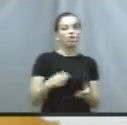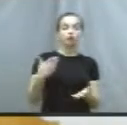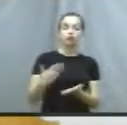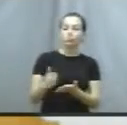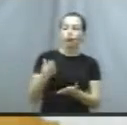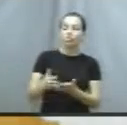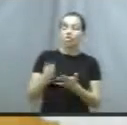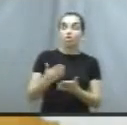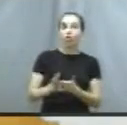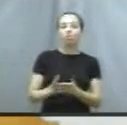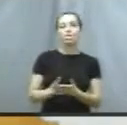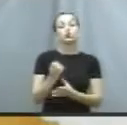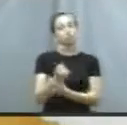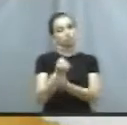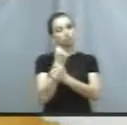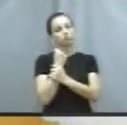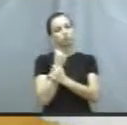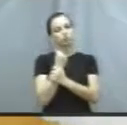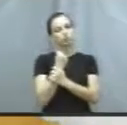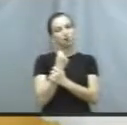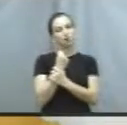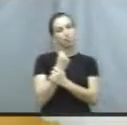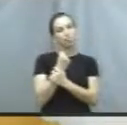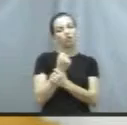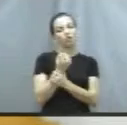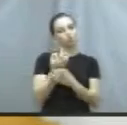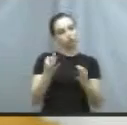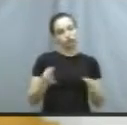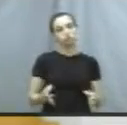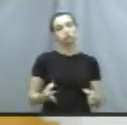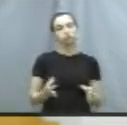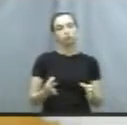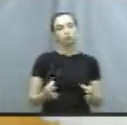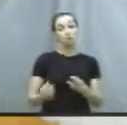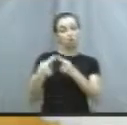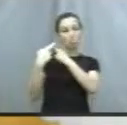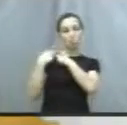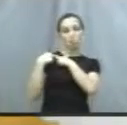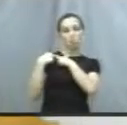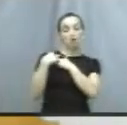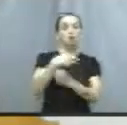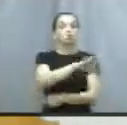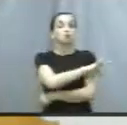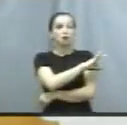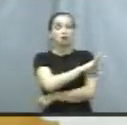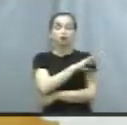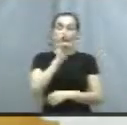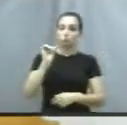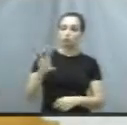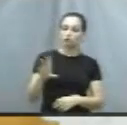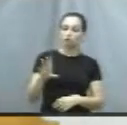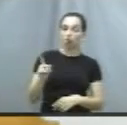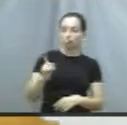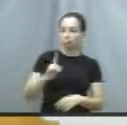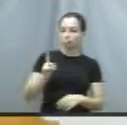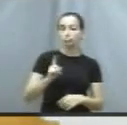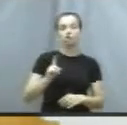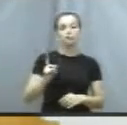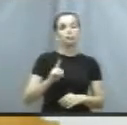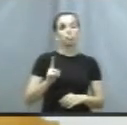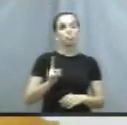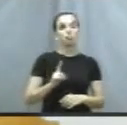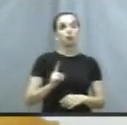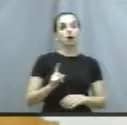agir na prevenção e é evidente que a gente não vai responsabilizar a prefeitura diretamente por esse quadro no que se